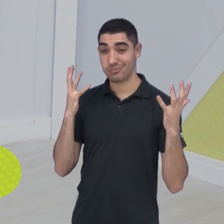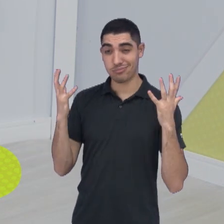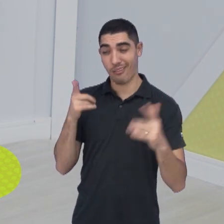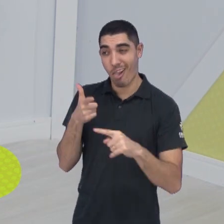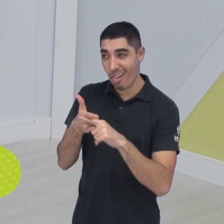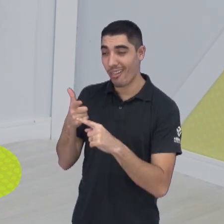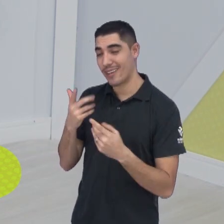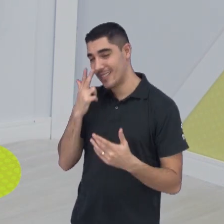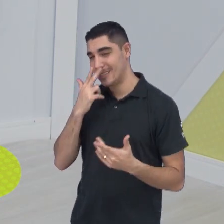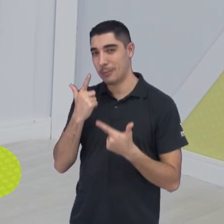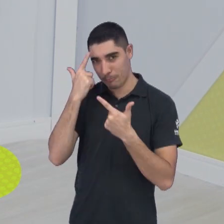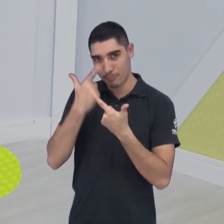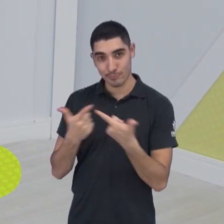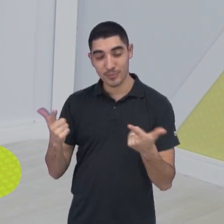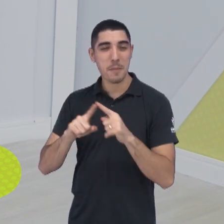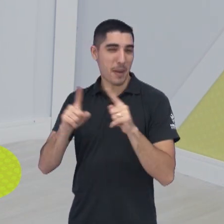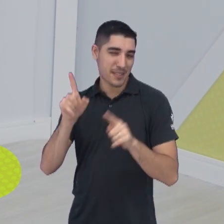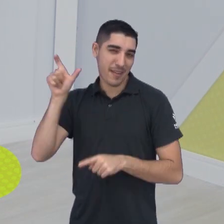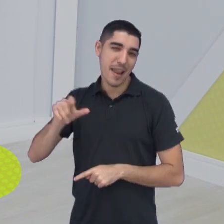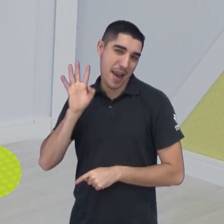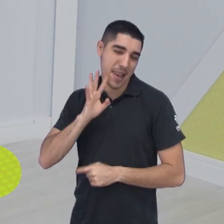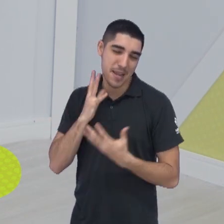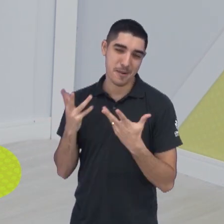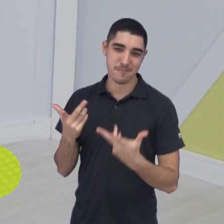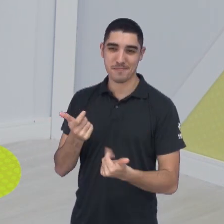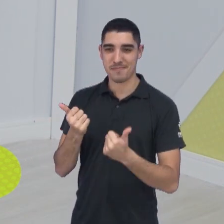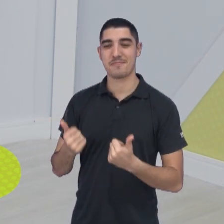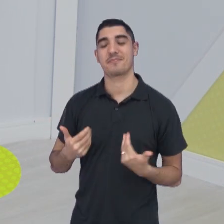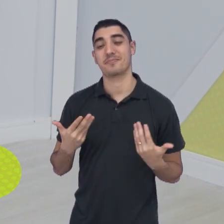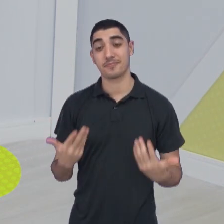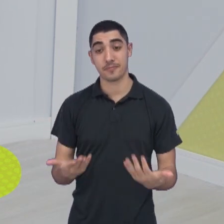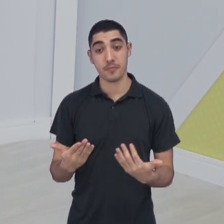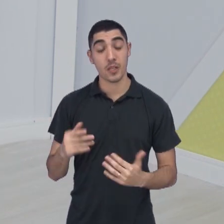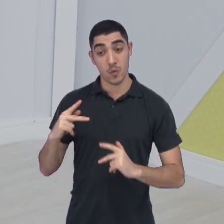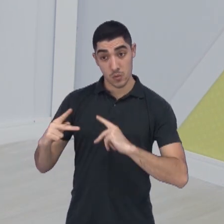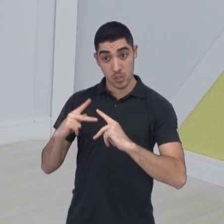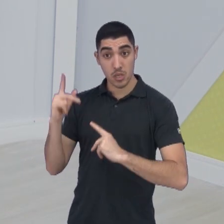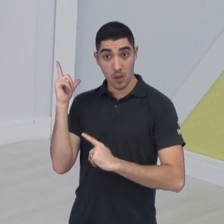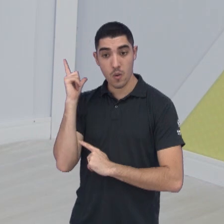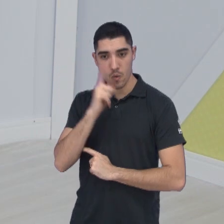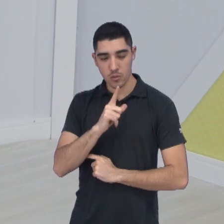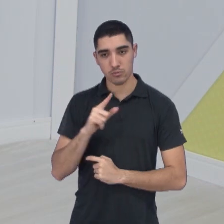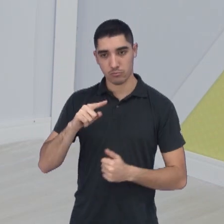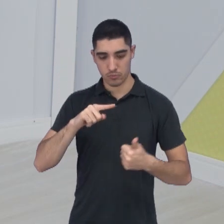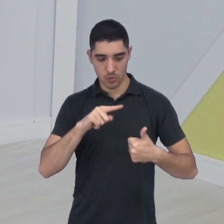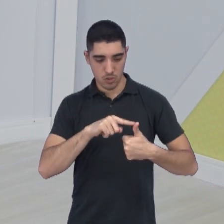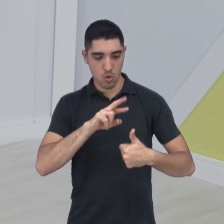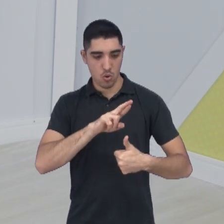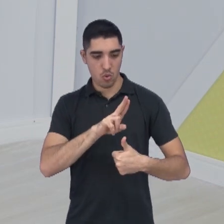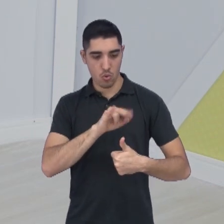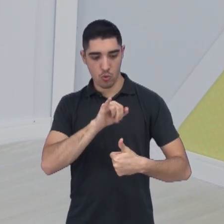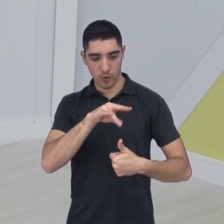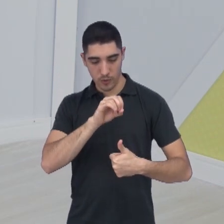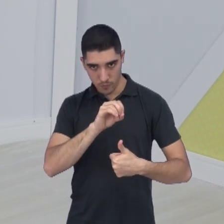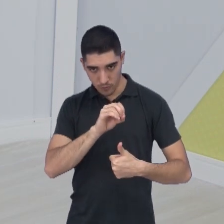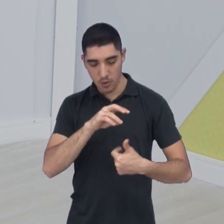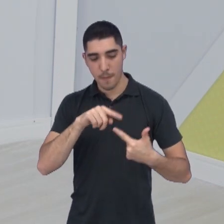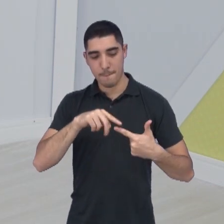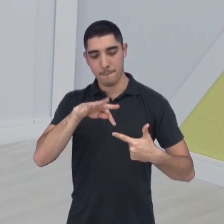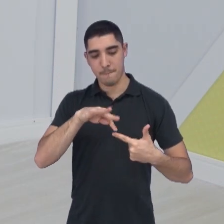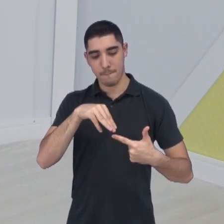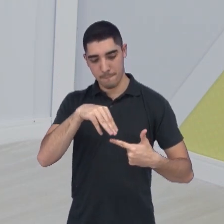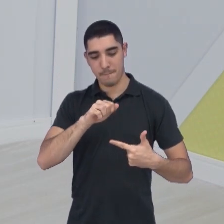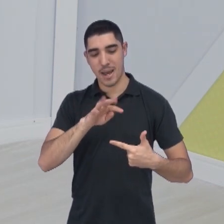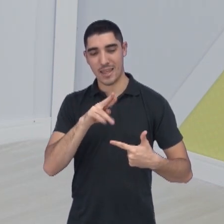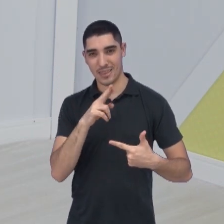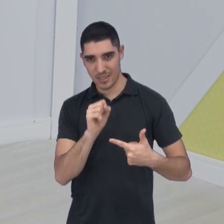saco na boa, torcedor bacana, o nosso querido Paulinho louco, tá certo? O São José entrou em quadra com o Ruivo, Matheus Buiu, Franco Vieta, Vitão e